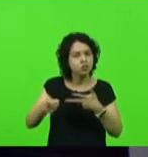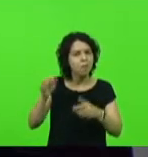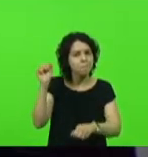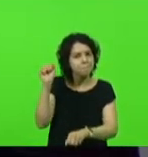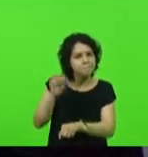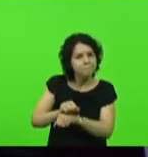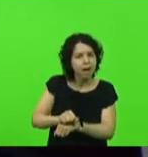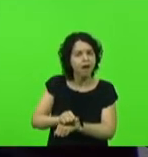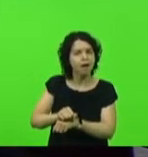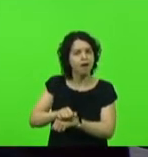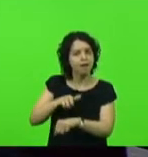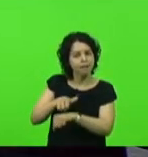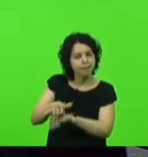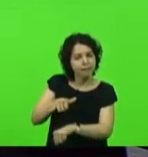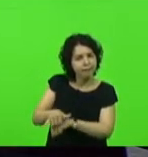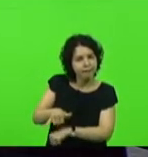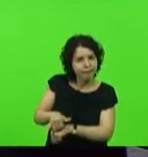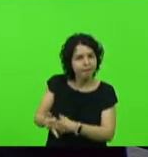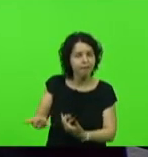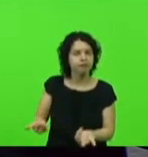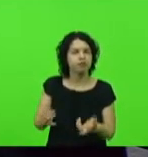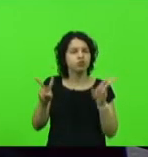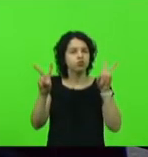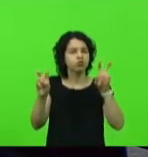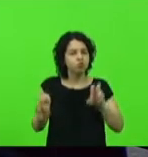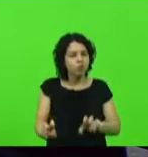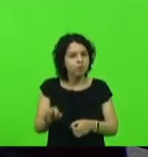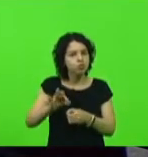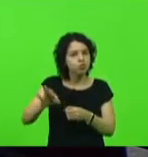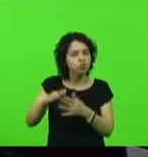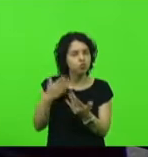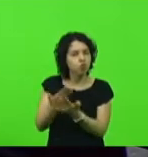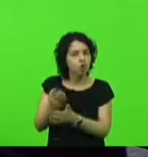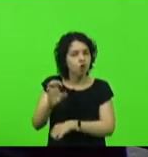a instituição, a Escola Estadual João Bos.